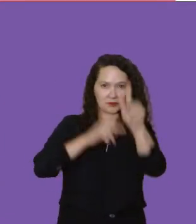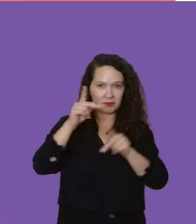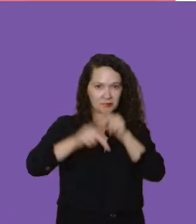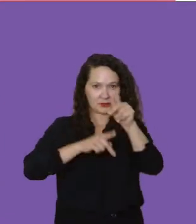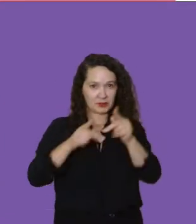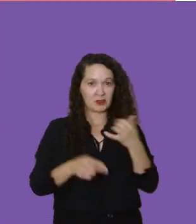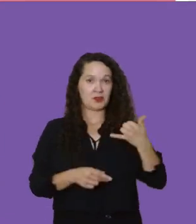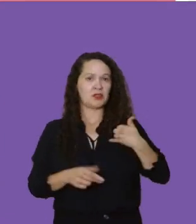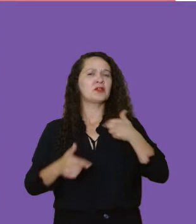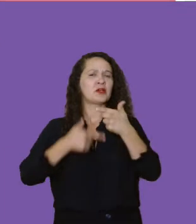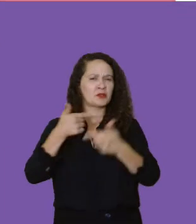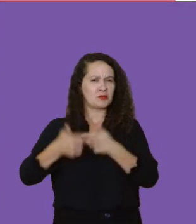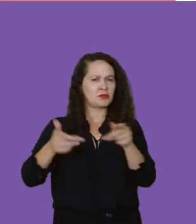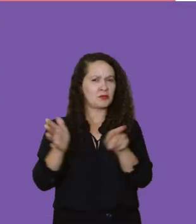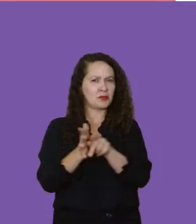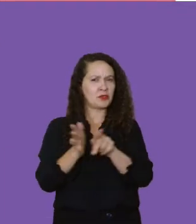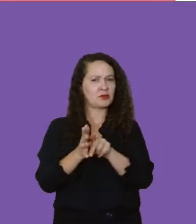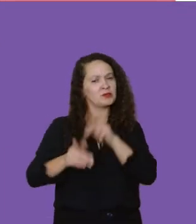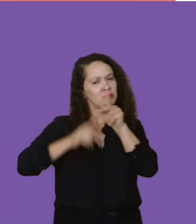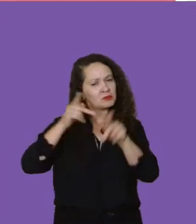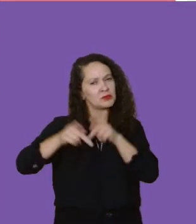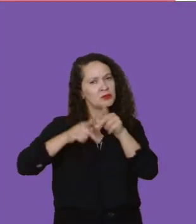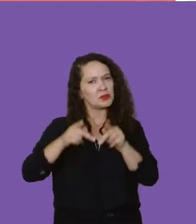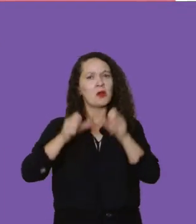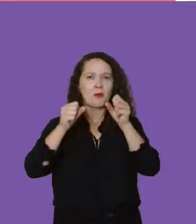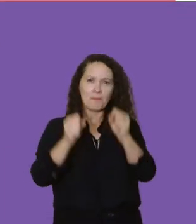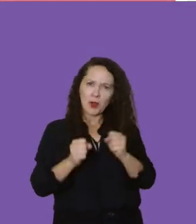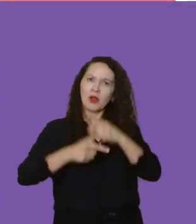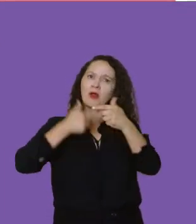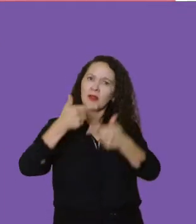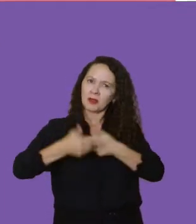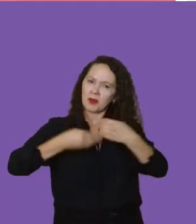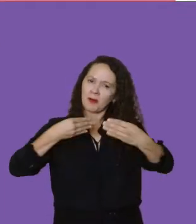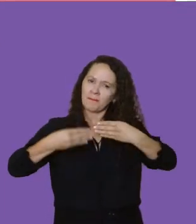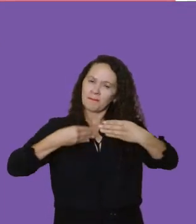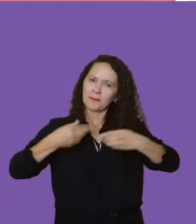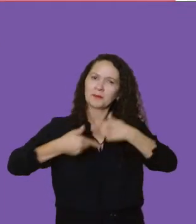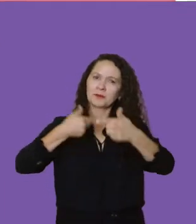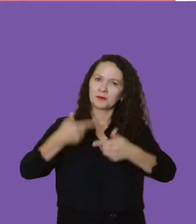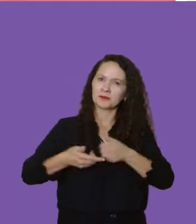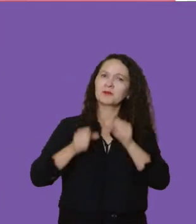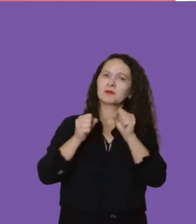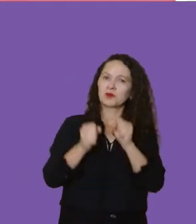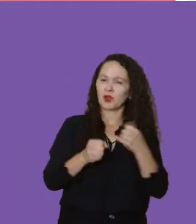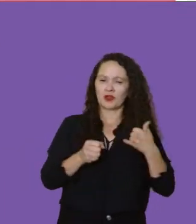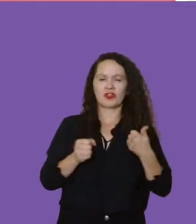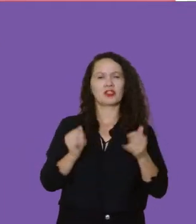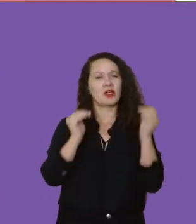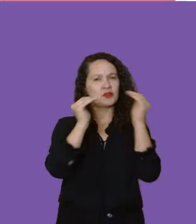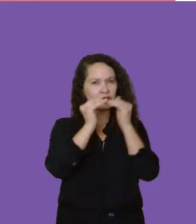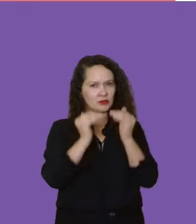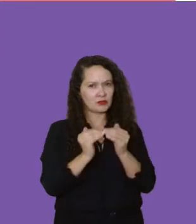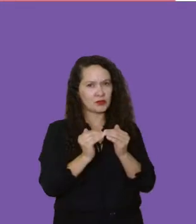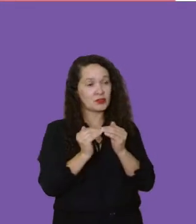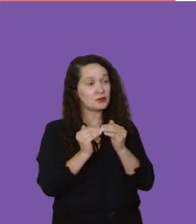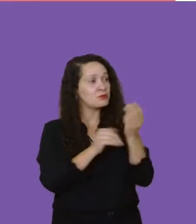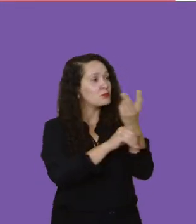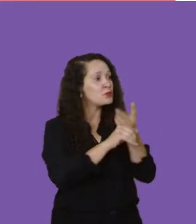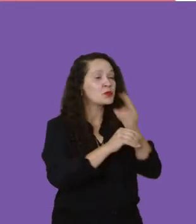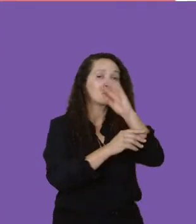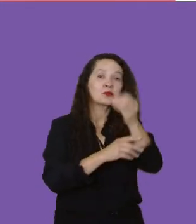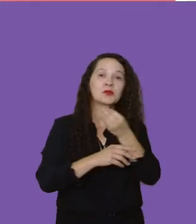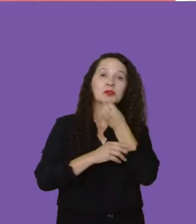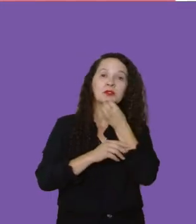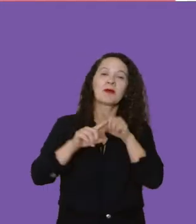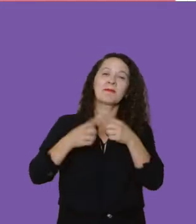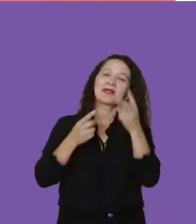em idade de trabalhar, então aquela população que pode se lançar no mercado de trabalho para procurar uma oportunidade. No